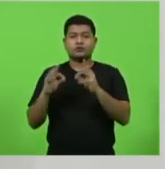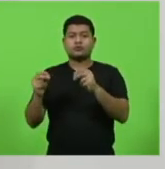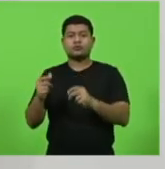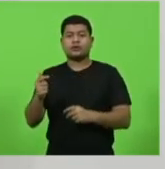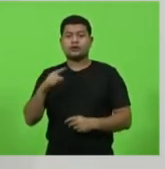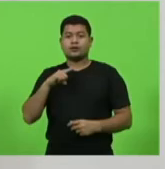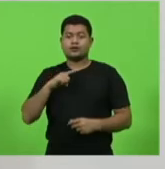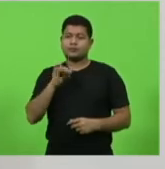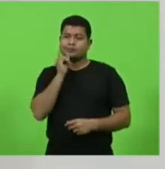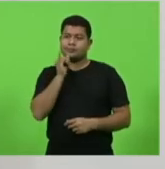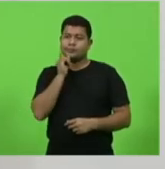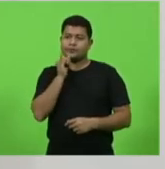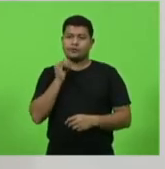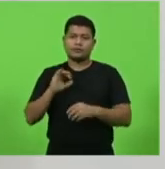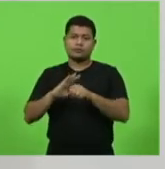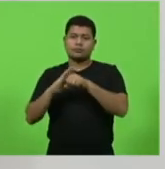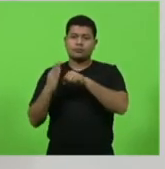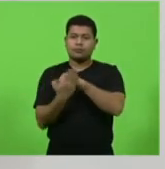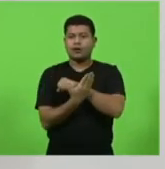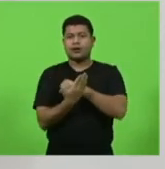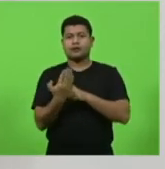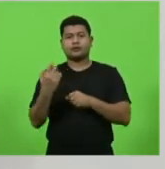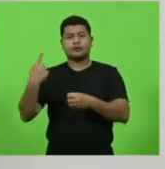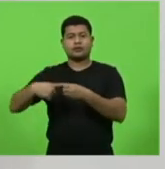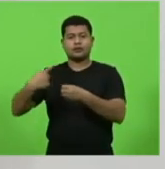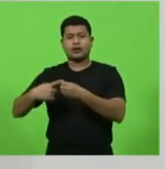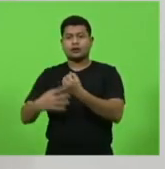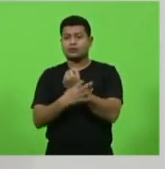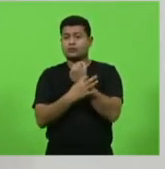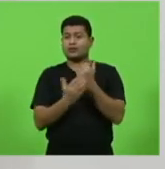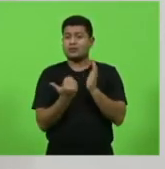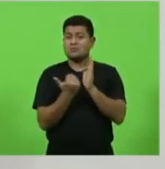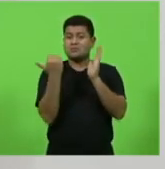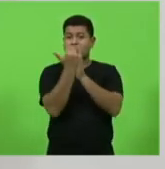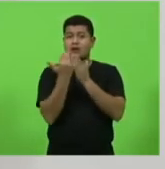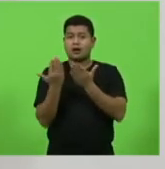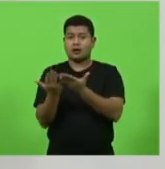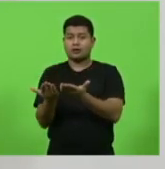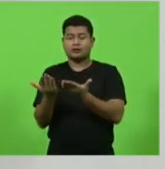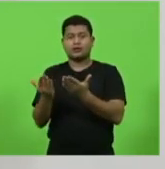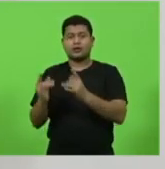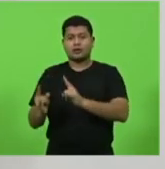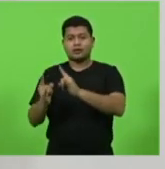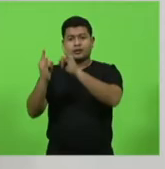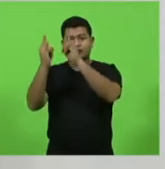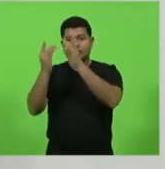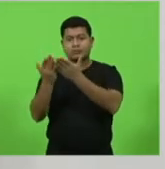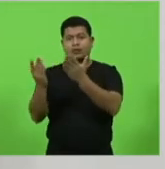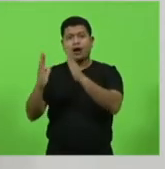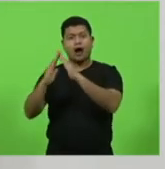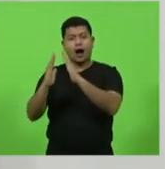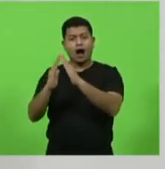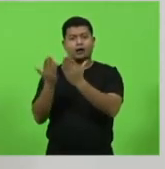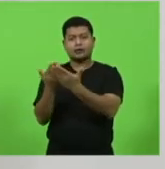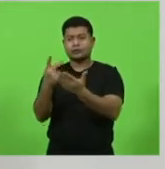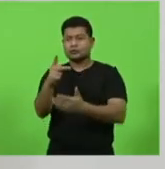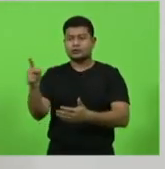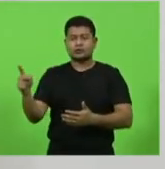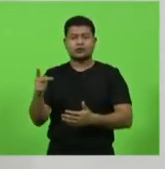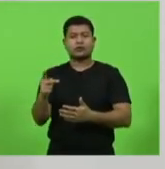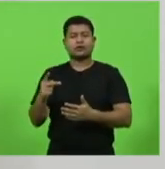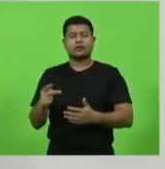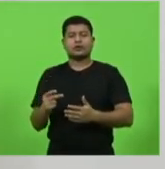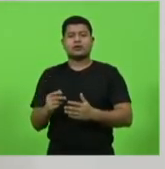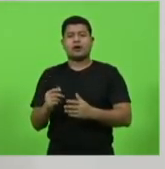uma cidade com maior segurança, o imóvel, o patrimônio das pessoas passa a ter